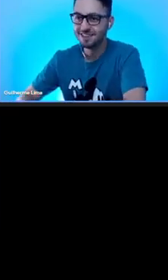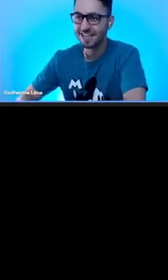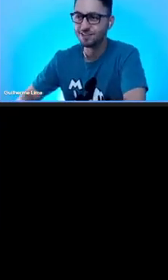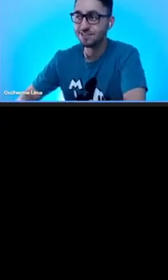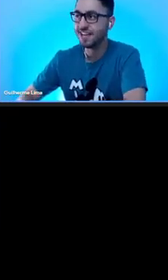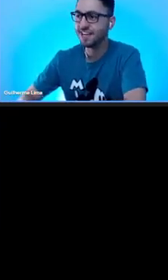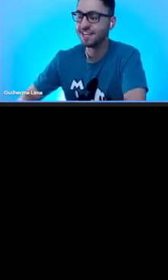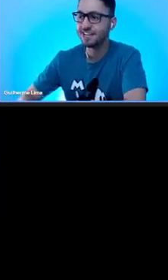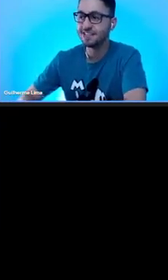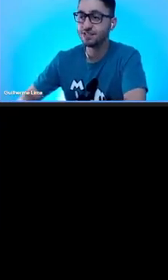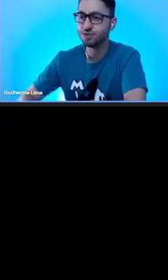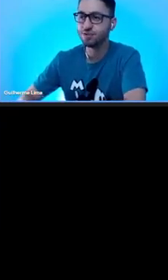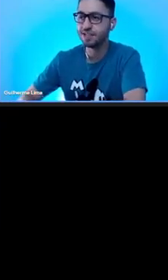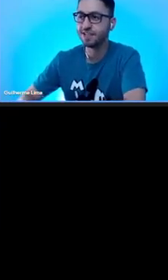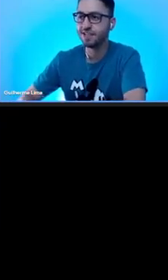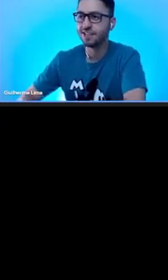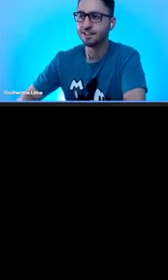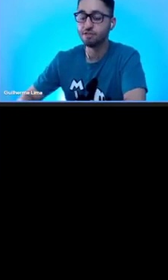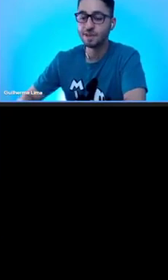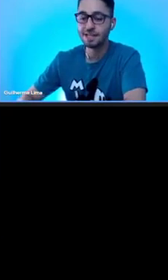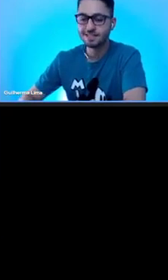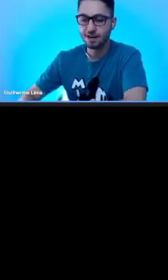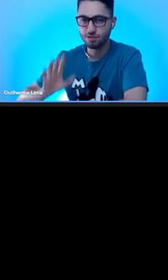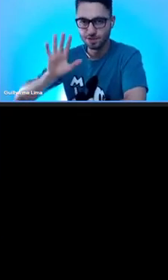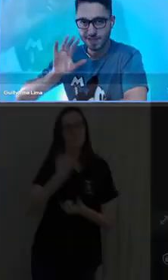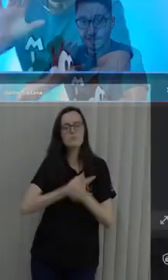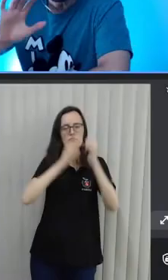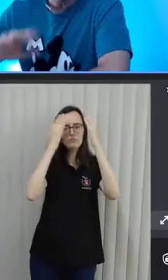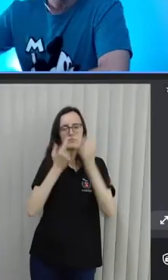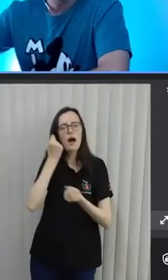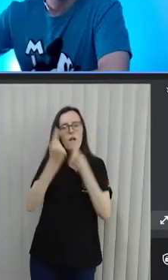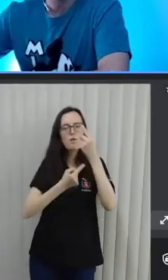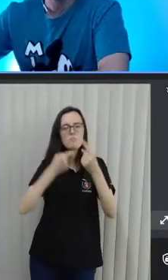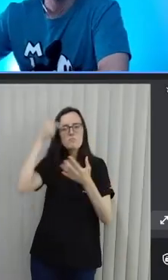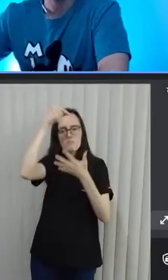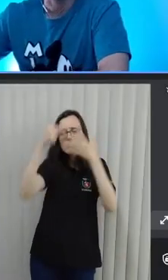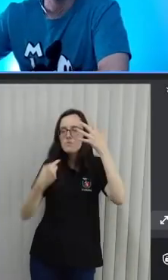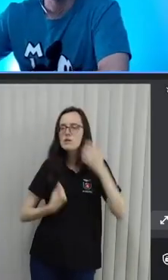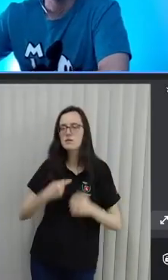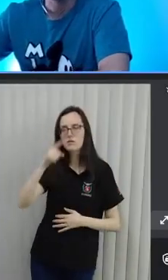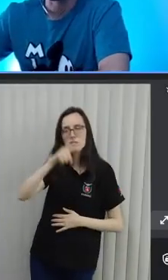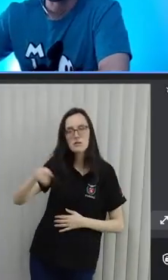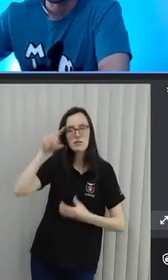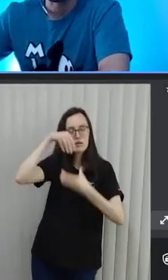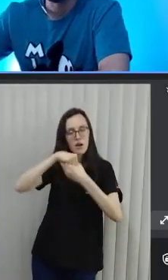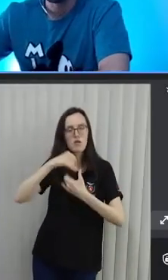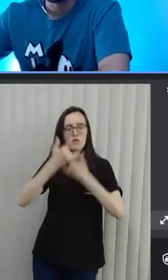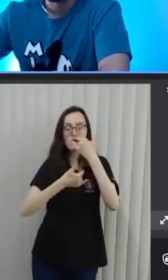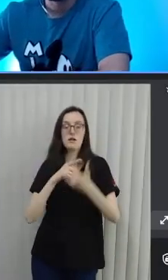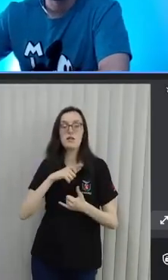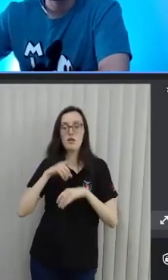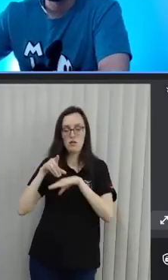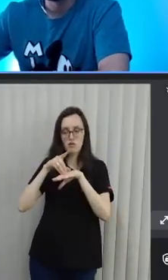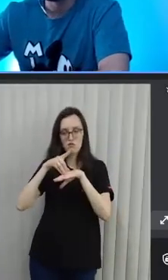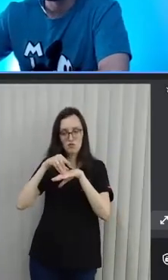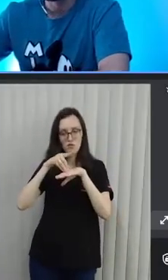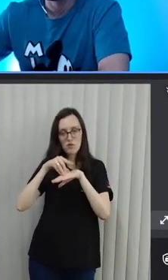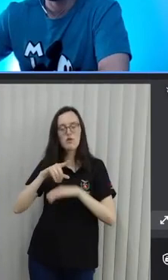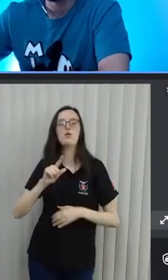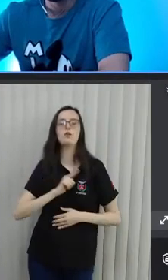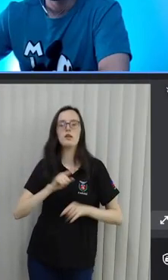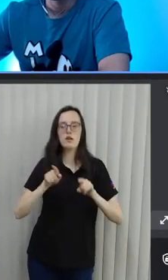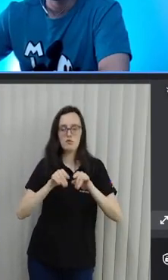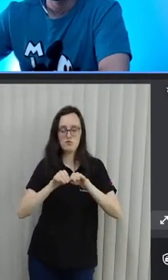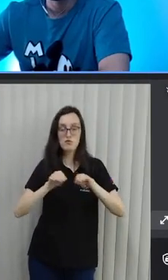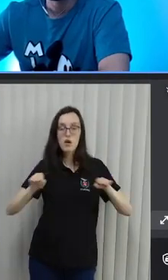beleza. A nossa ideia é criar esse jogo aqui. Então, vamos analisar alguns elementos que a gente tem aqui. A gente tem o dinossauro, a gente tem o